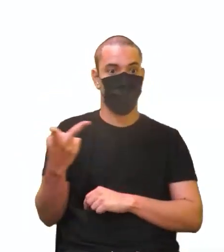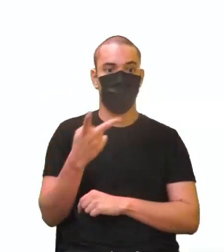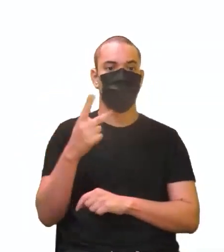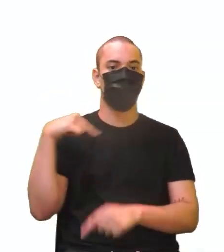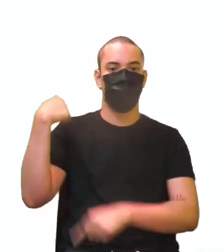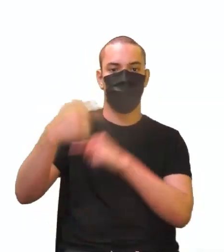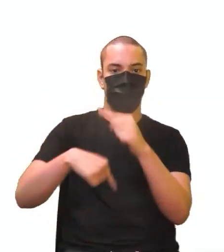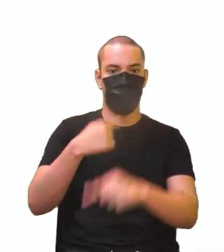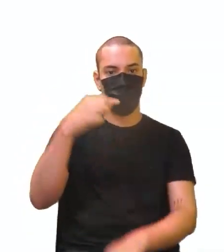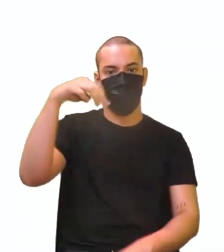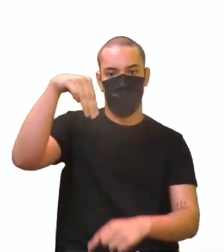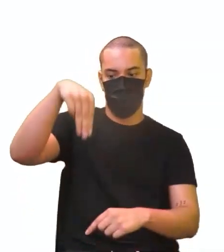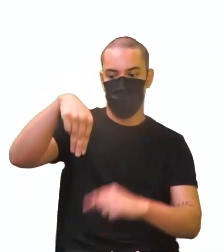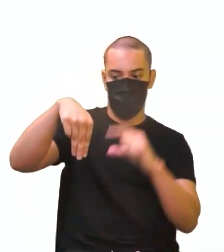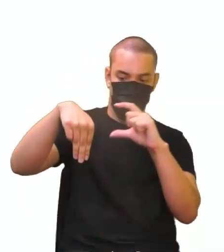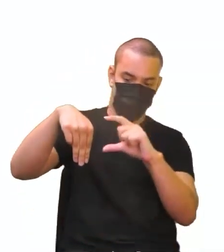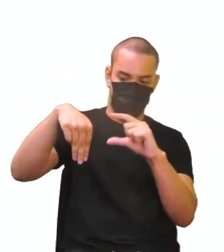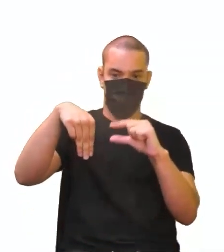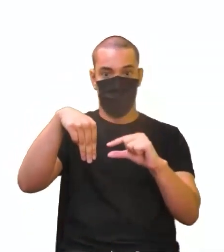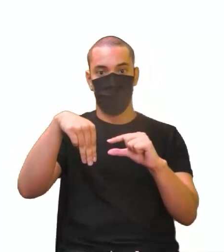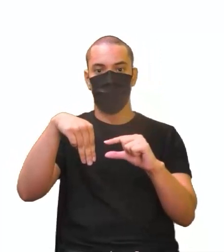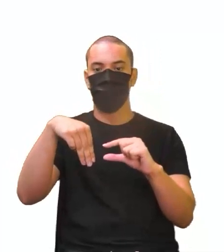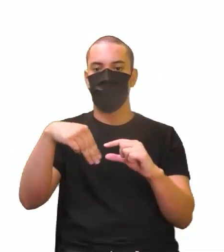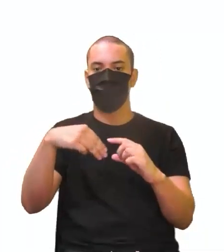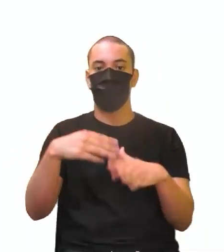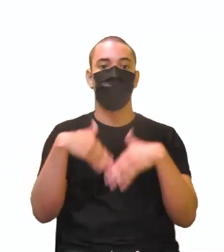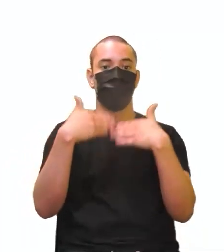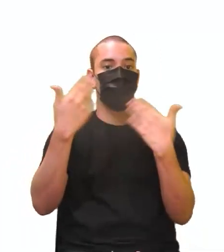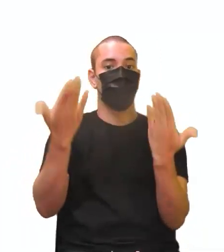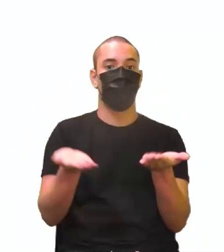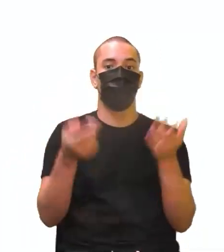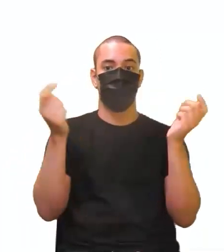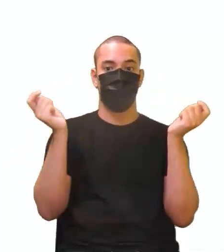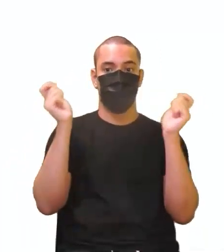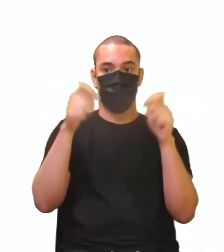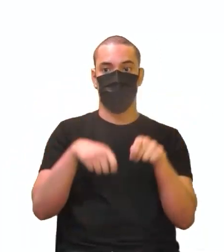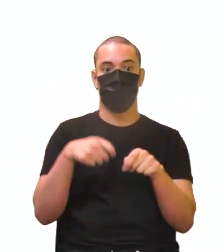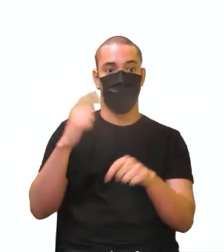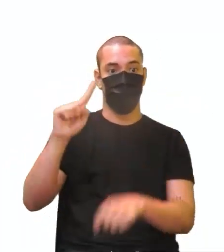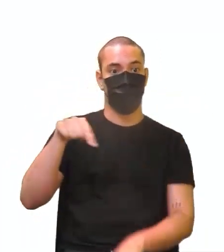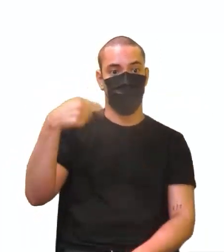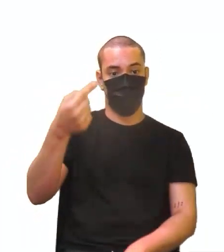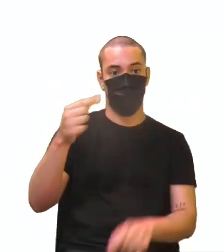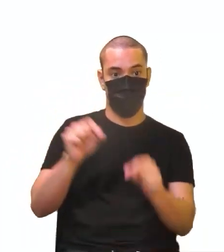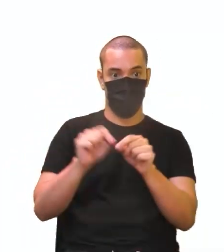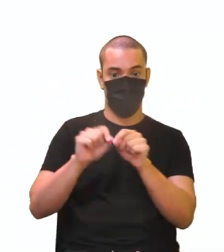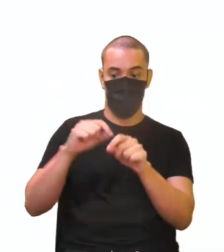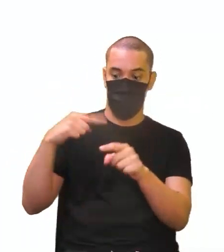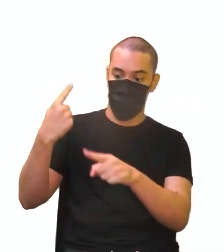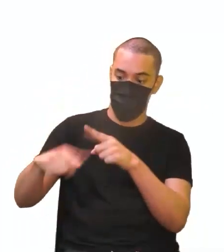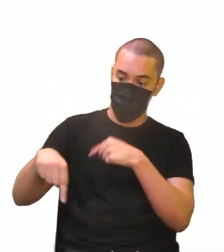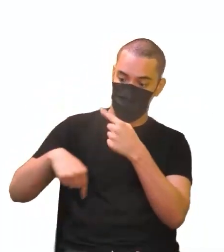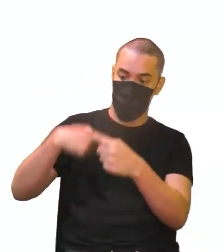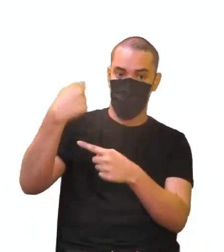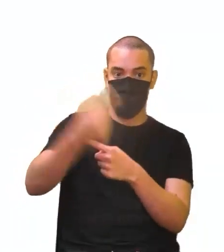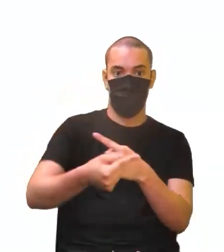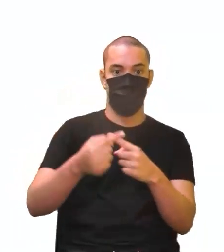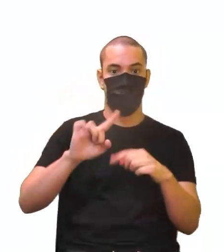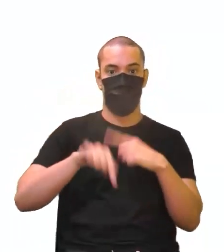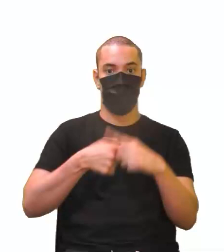foram Mzão, Nzinho. A probabilidade de no próximo cruzamento o descendente